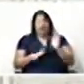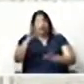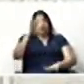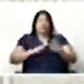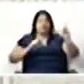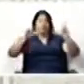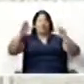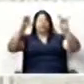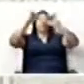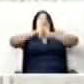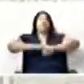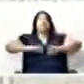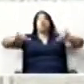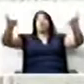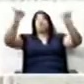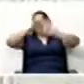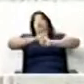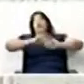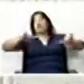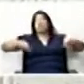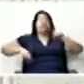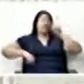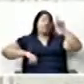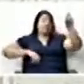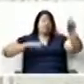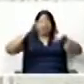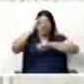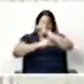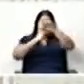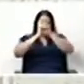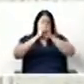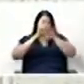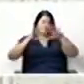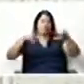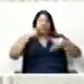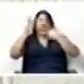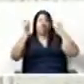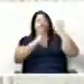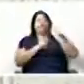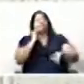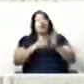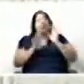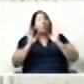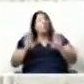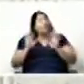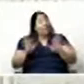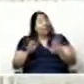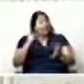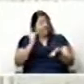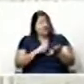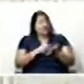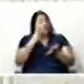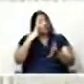imprensa coloca, faz um alarde aqui, ali, acolá, mas se você somar o número de profissionais que estão no